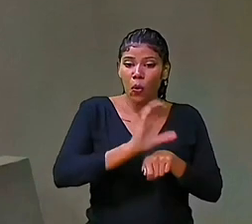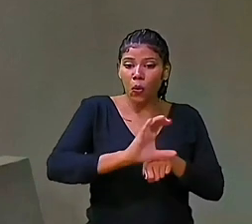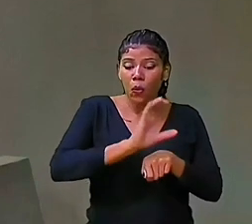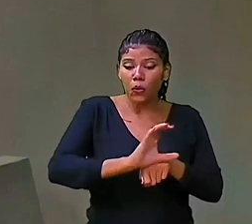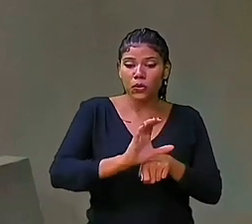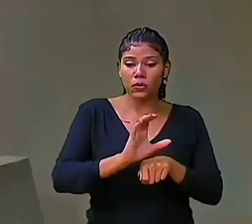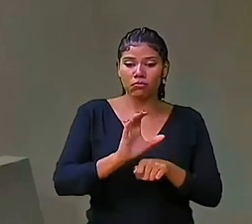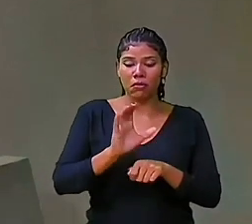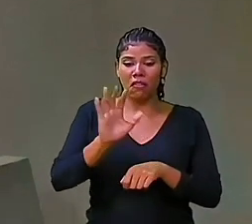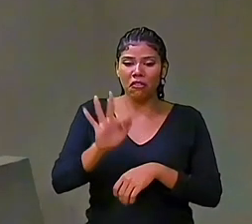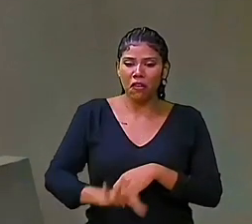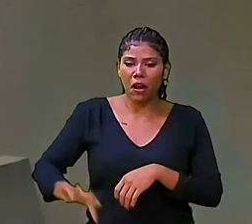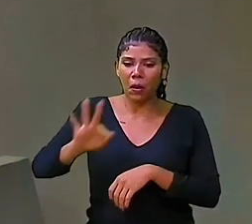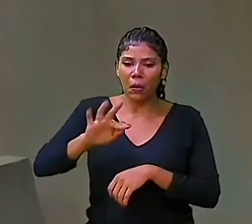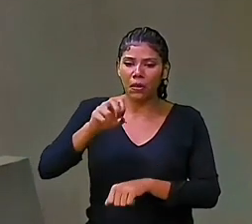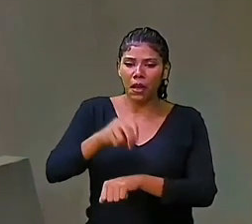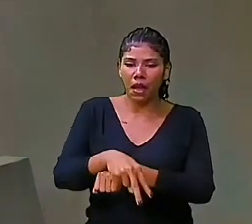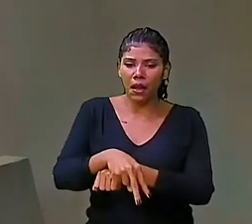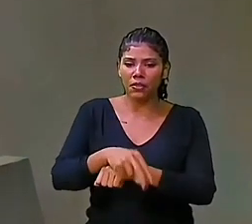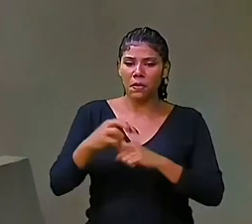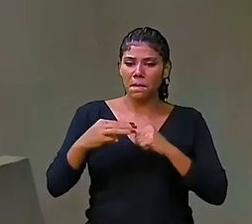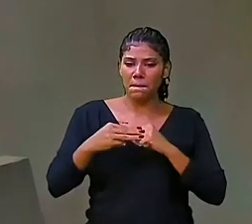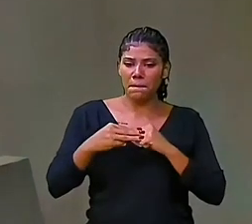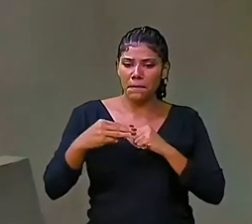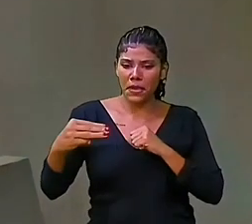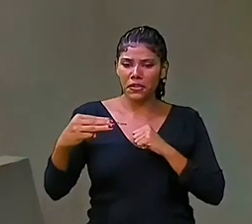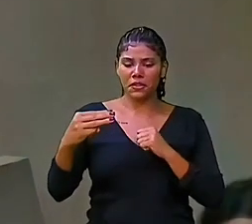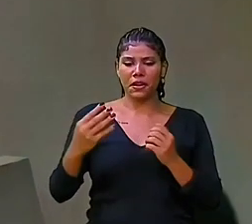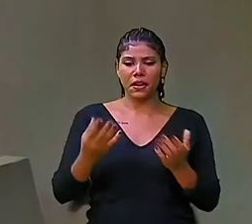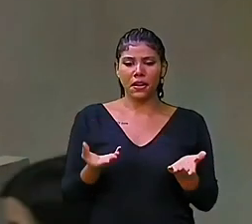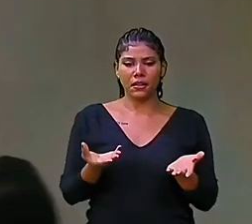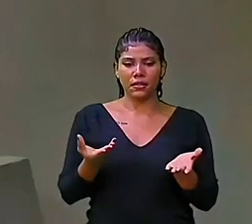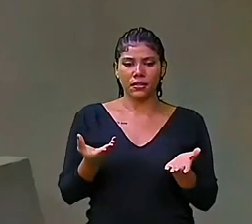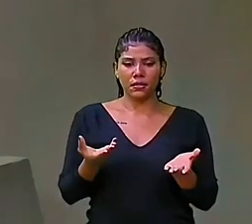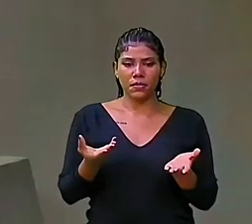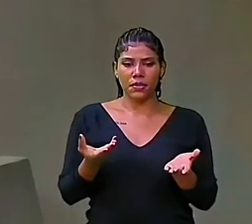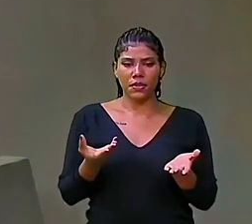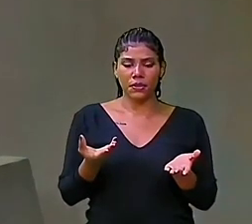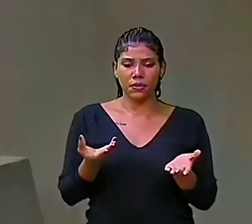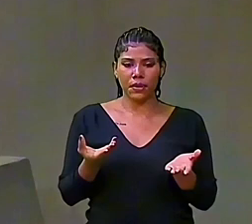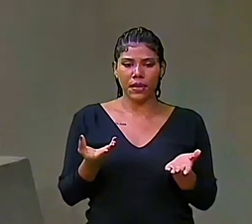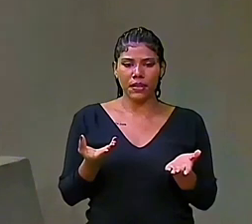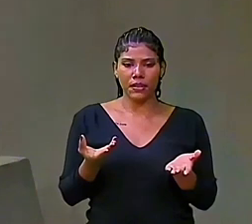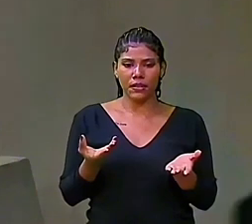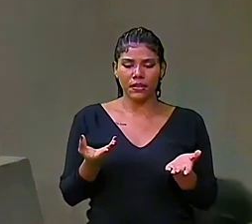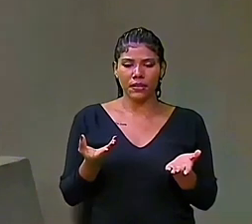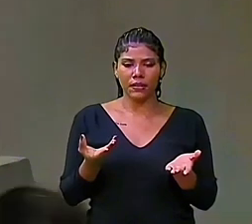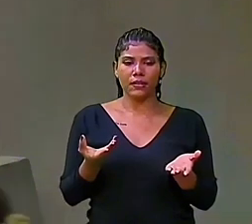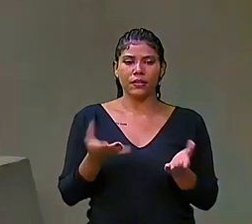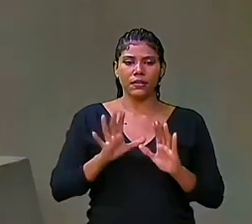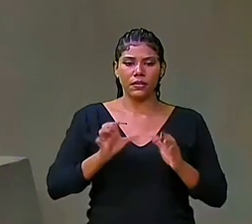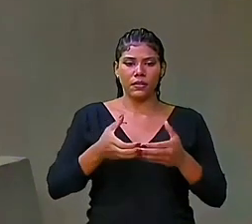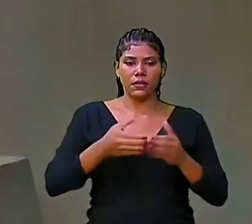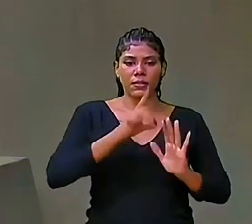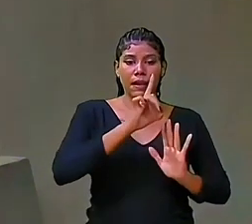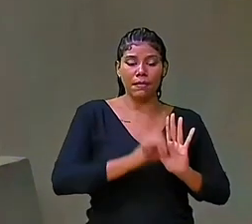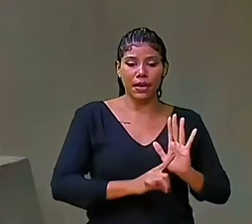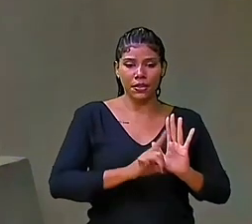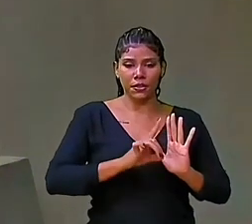a universidade, que cursou o mestrado, que tornou-se assessora parlamentar da Comissão de Direitos